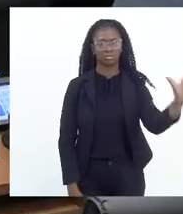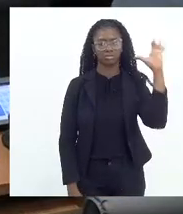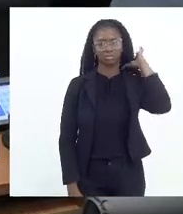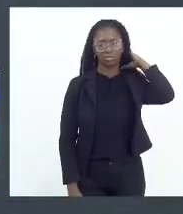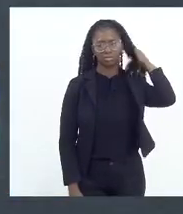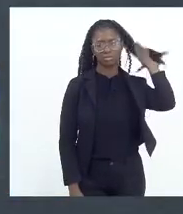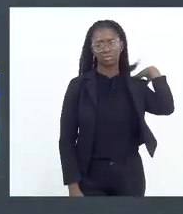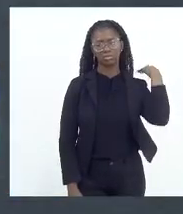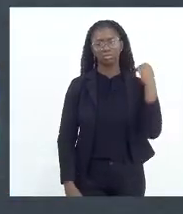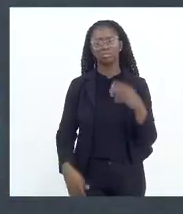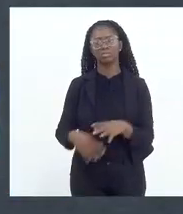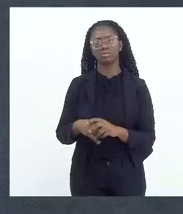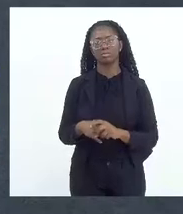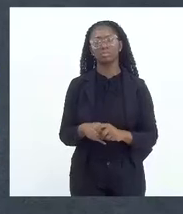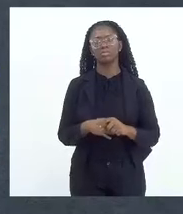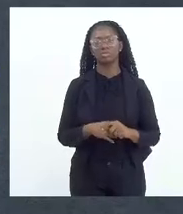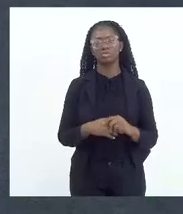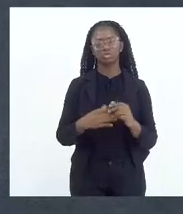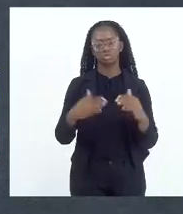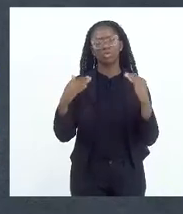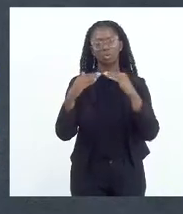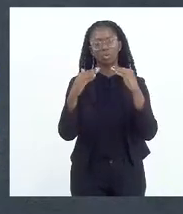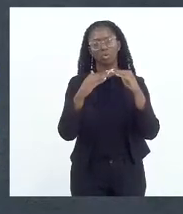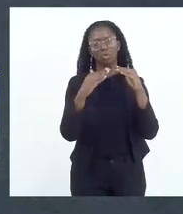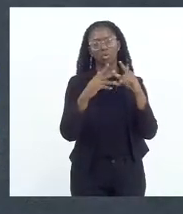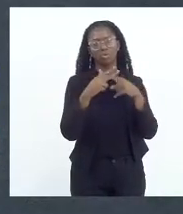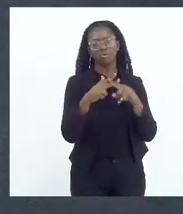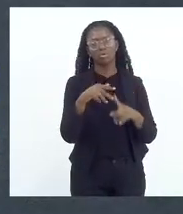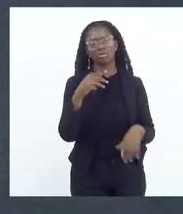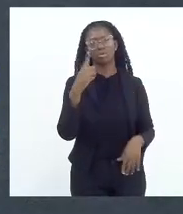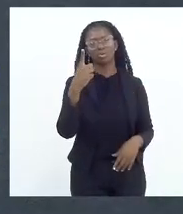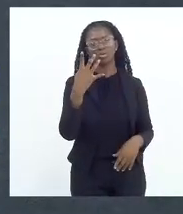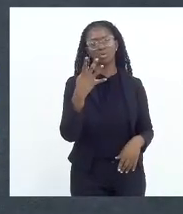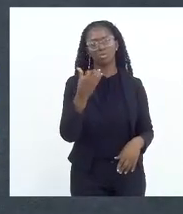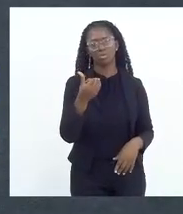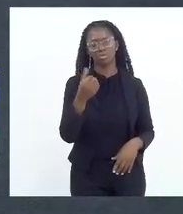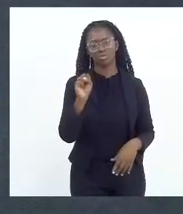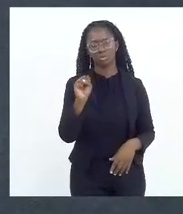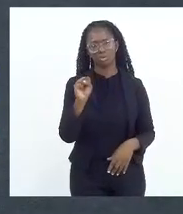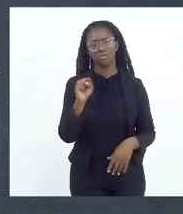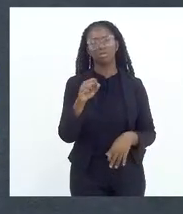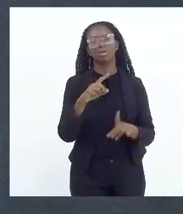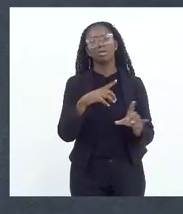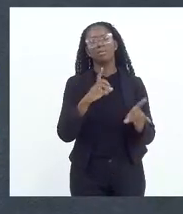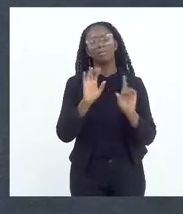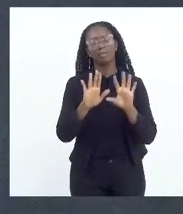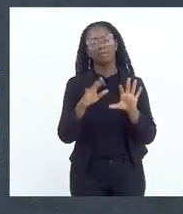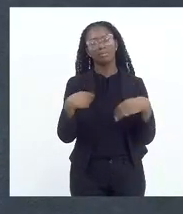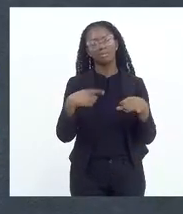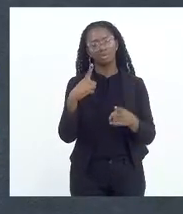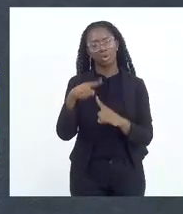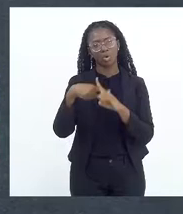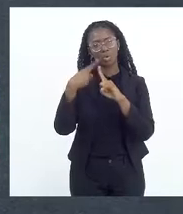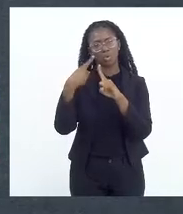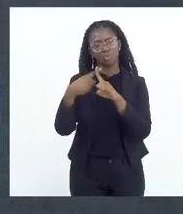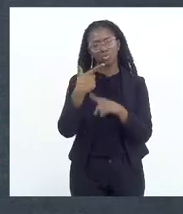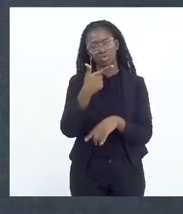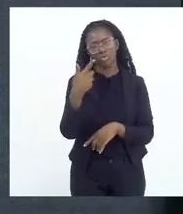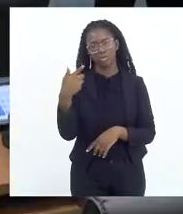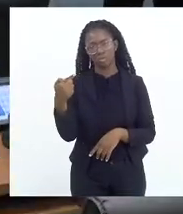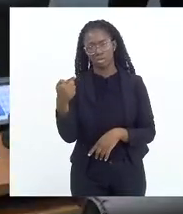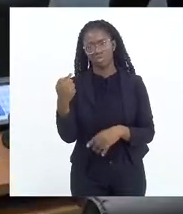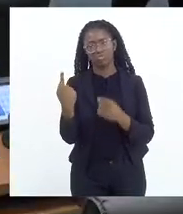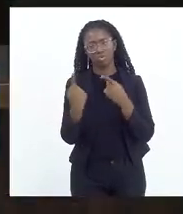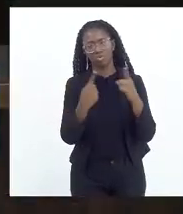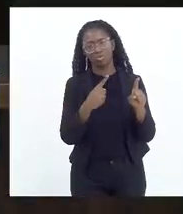Presidente, favorável às emendas 1, 4, 6 e 8, favorável com subemenda aglutinativa às emendas 2 e 7 e contrário às demais